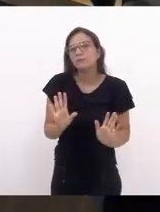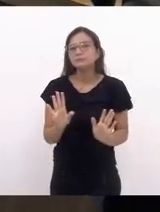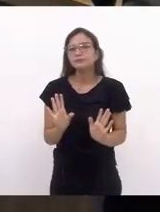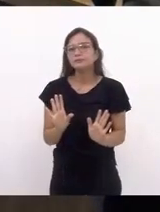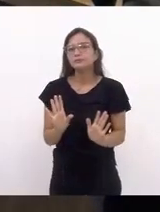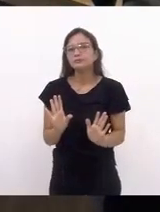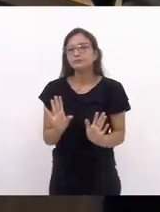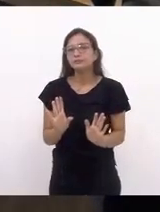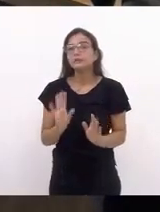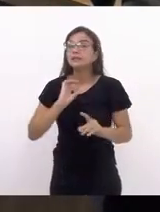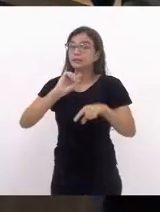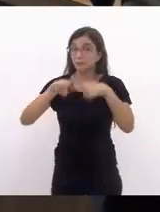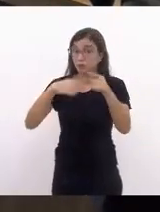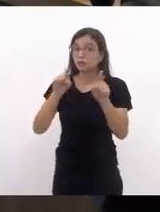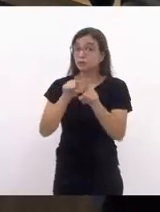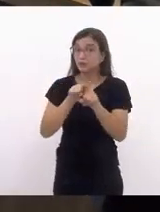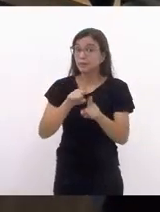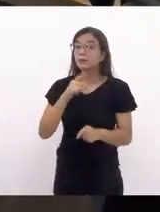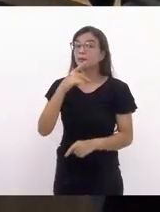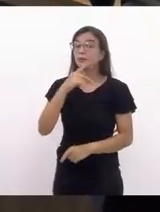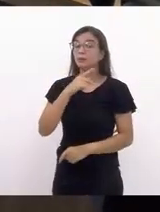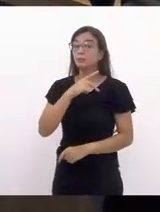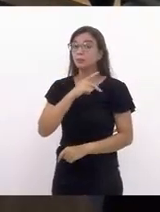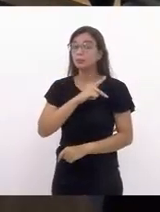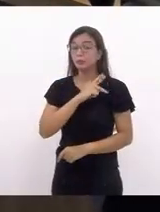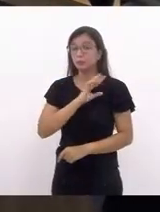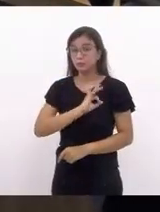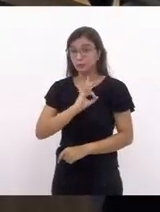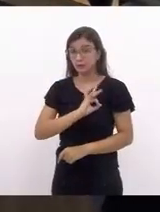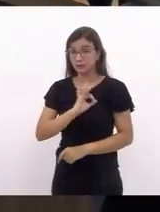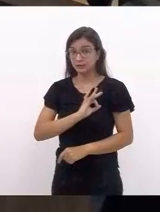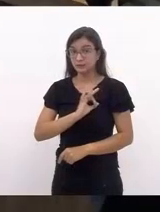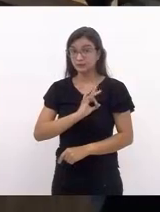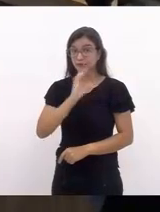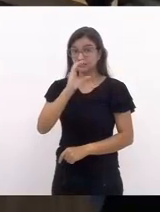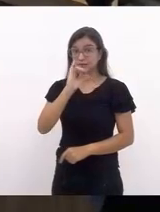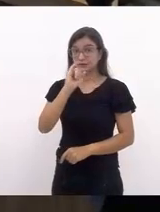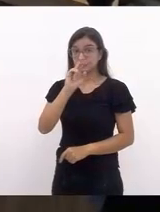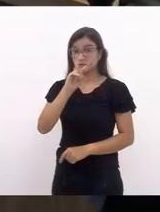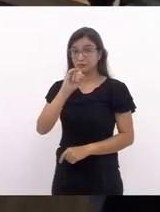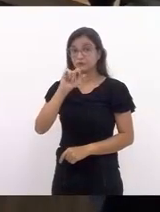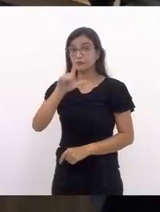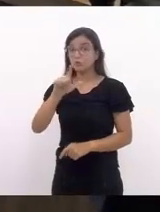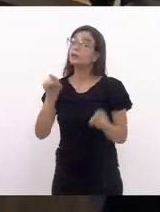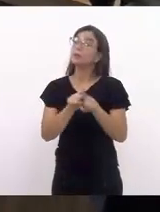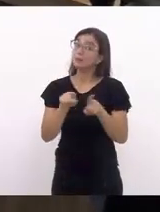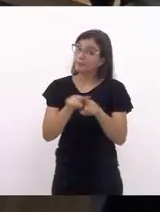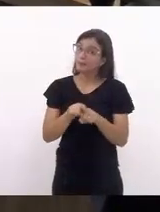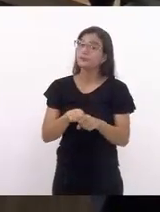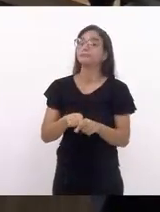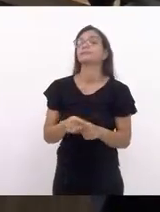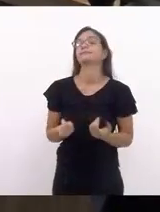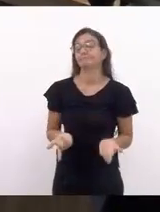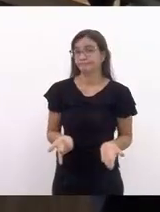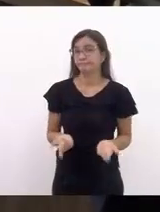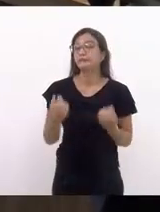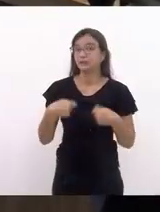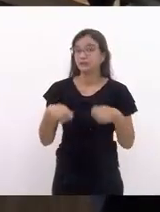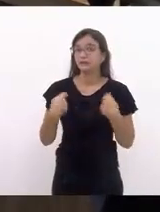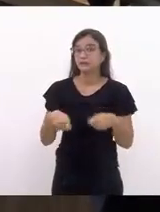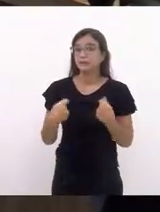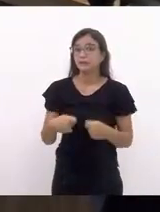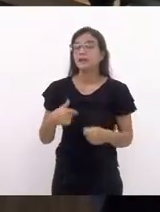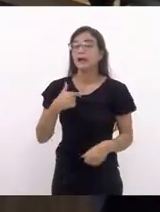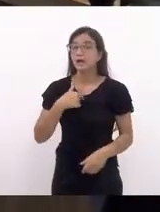a nossa Polícia Civil entretanto eu devo dizer como líder do Progressista e representante